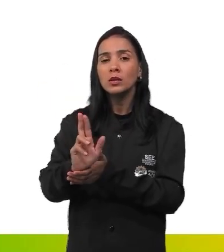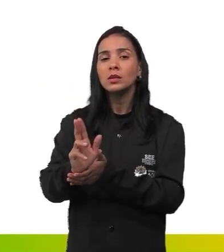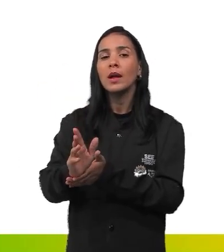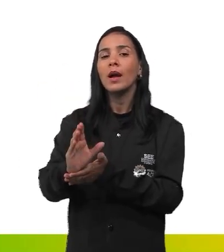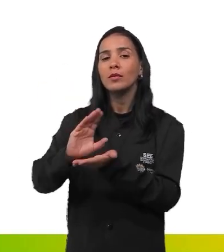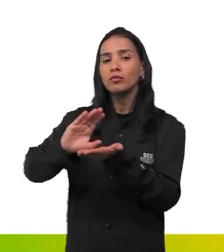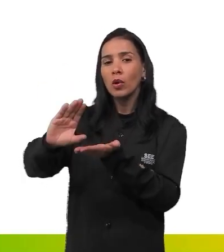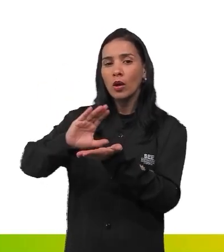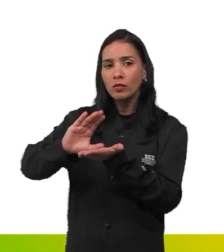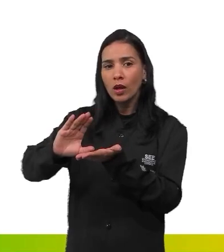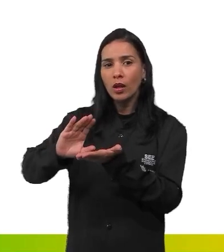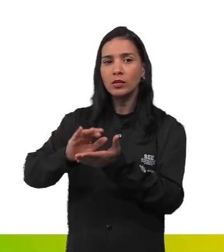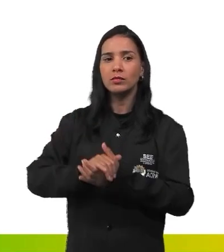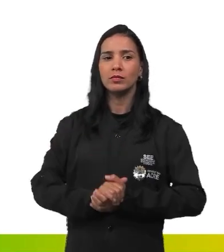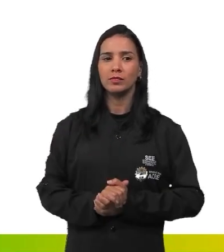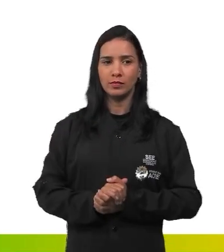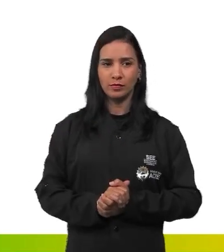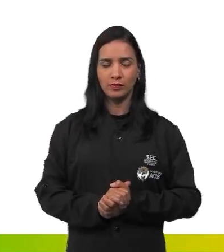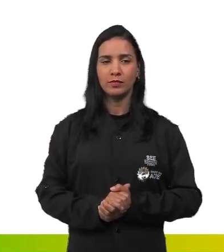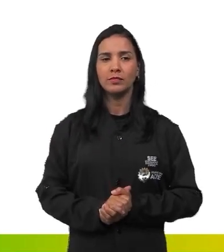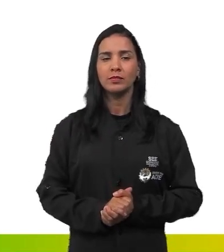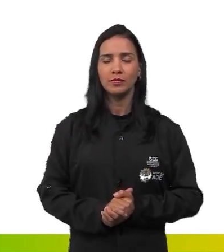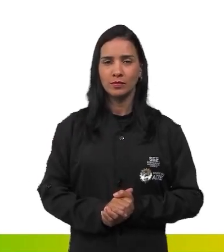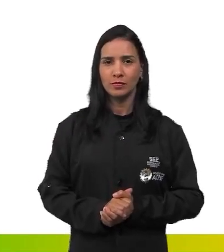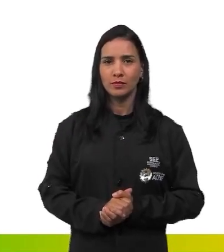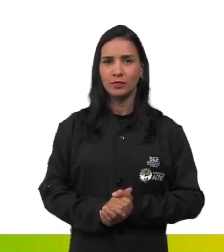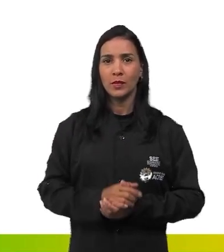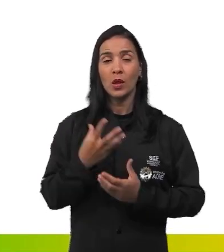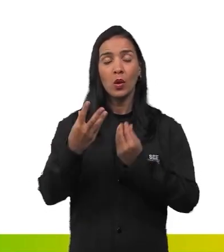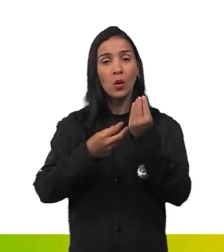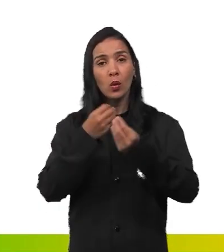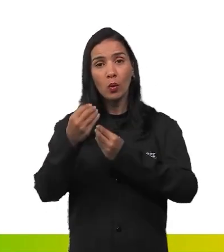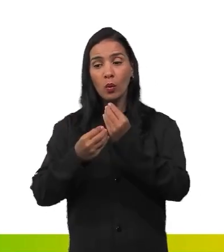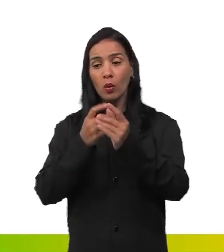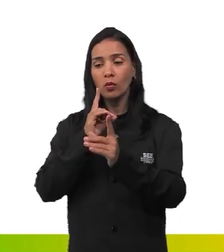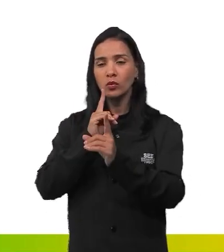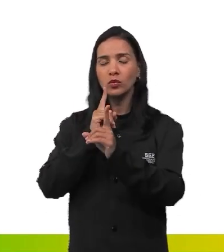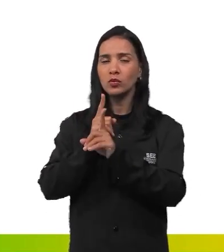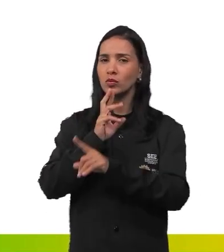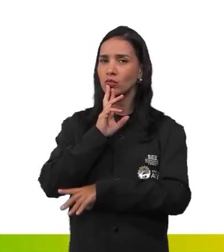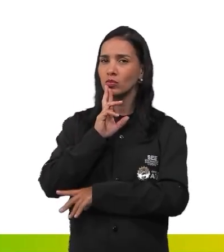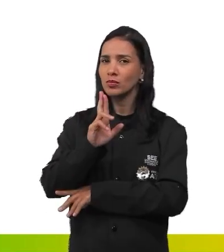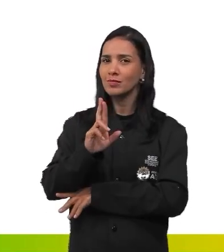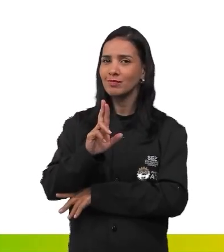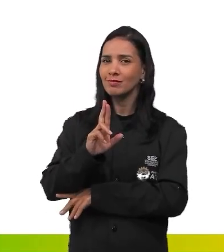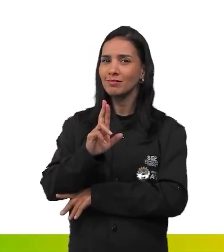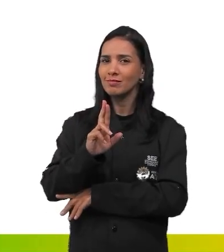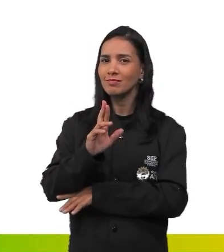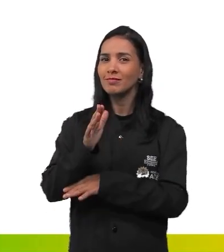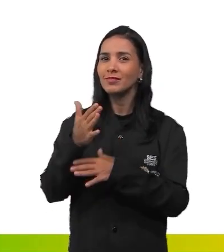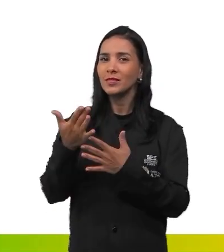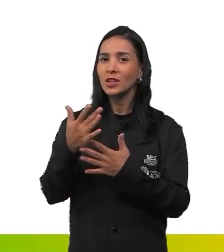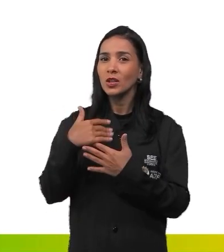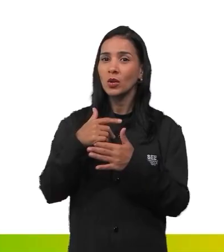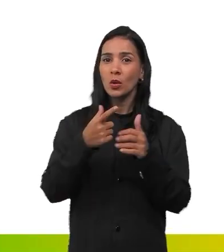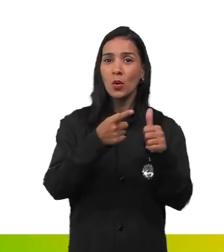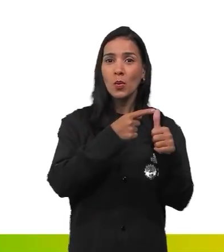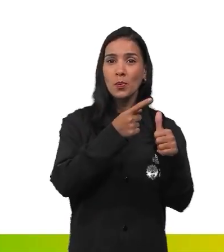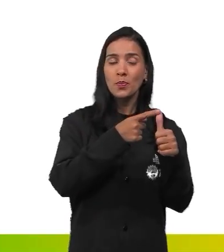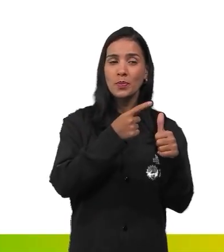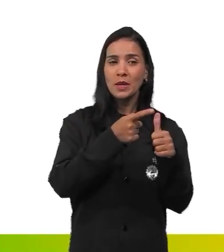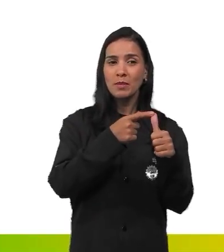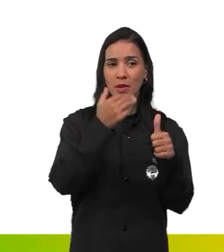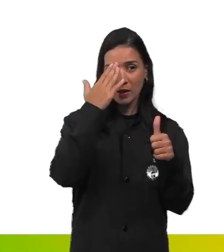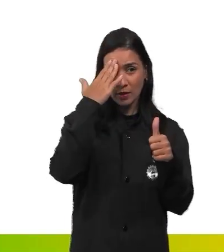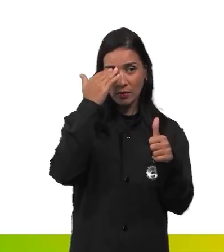aporte? Para descobrir o valor do último aporte, como eu sei que o primeiro aporte é de